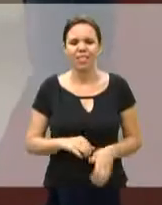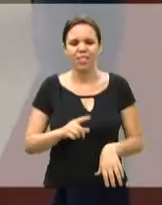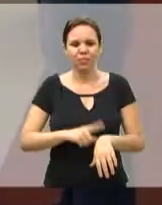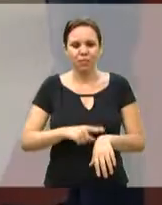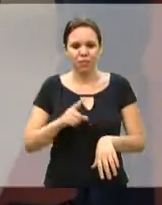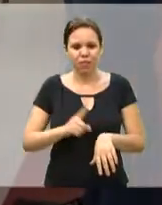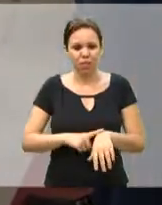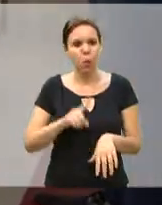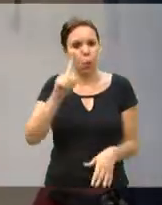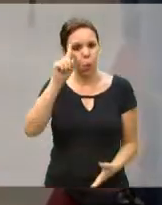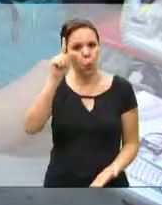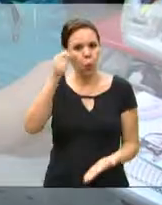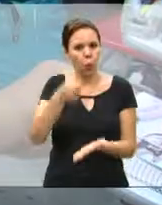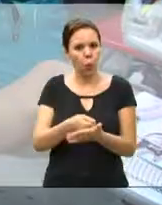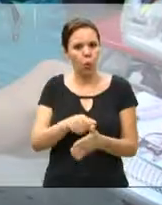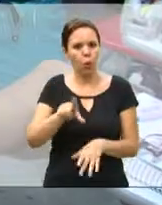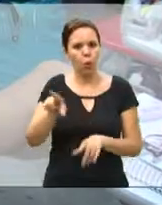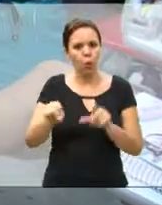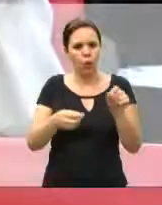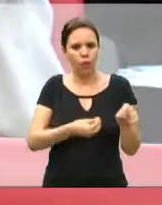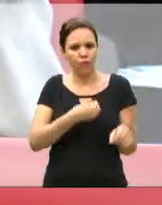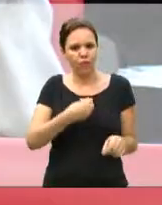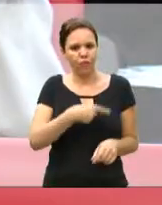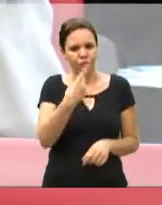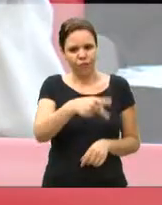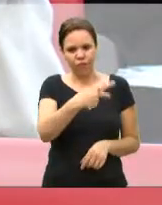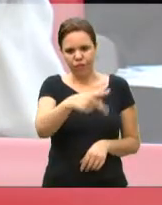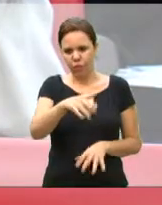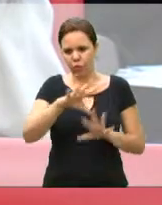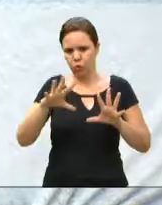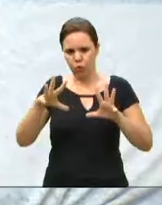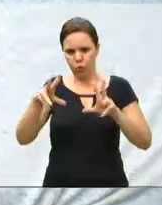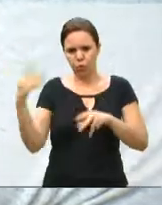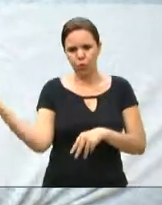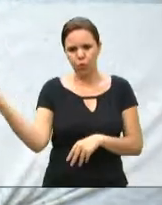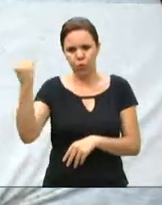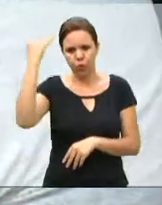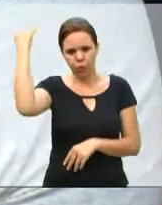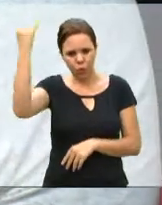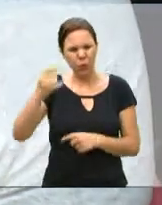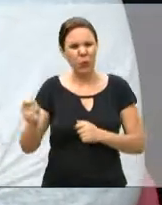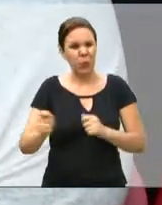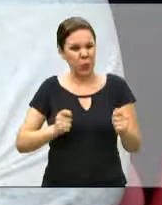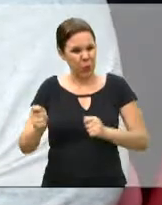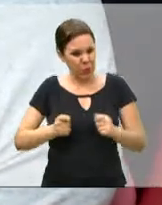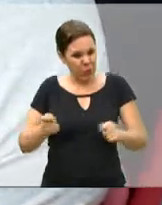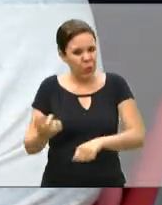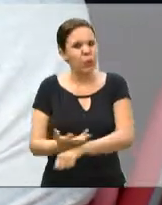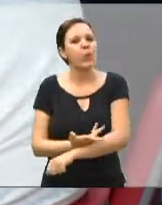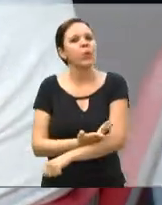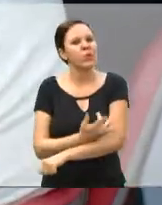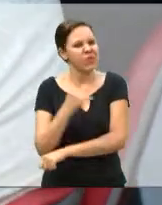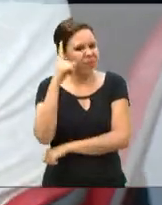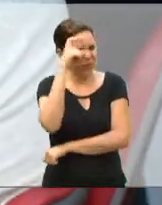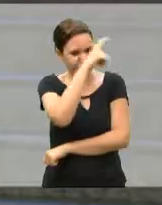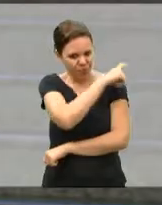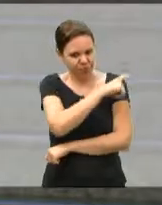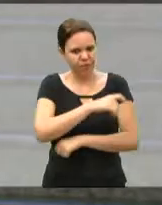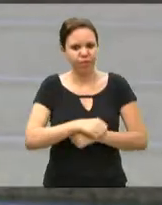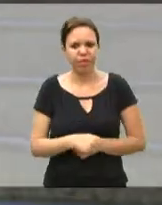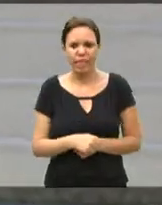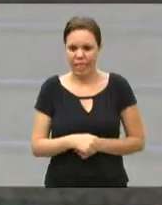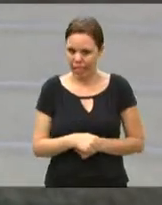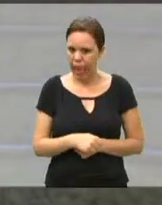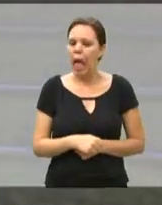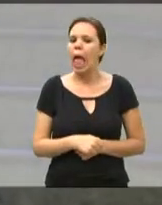momento decisivo para a vida deles. É tão importante que controlar as emoções fica difícil. É um